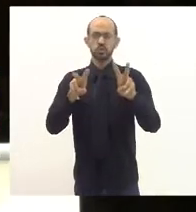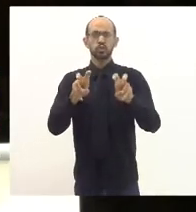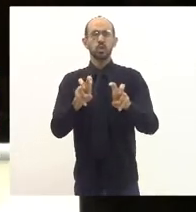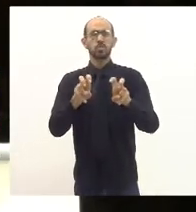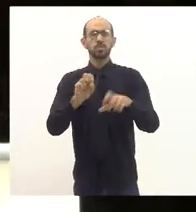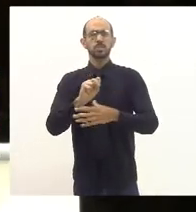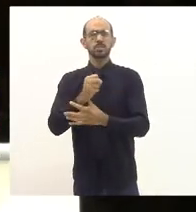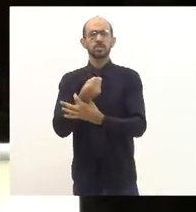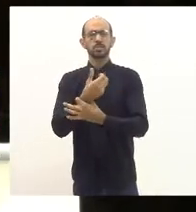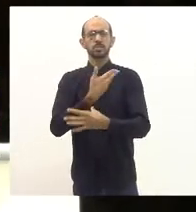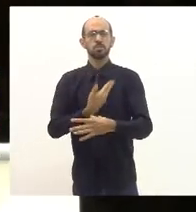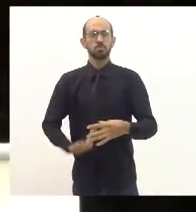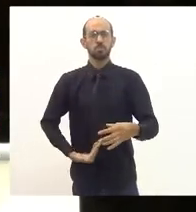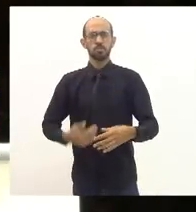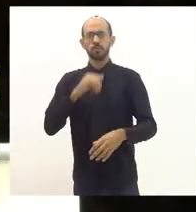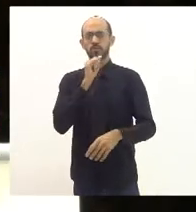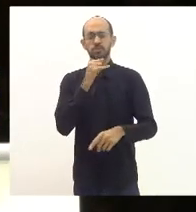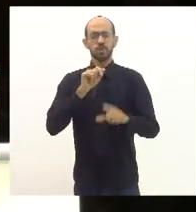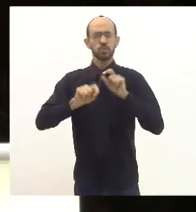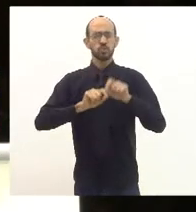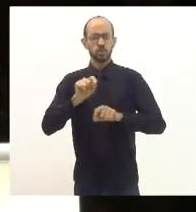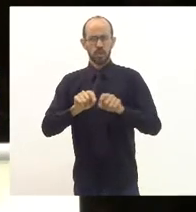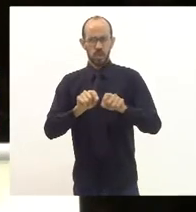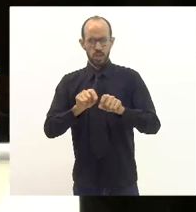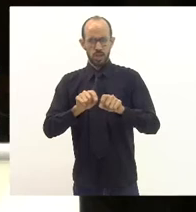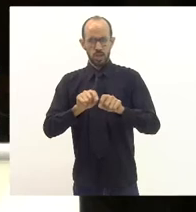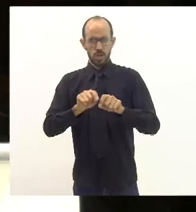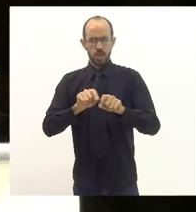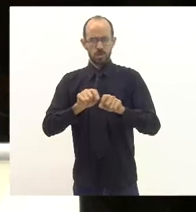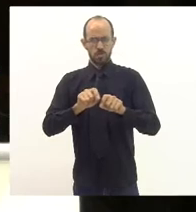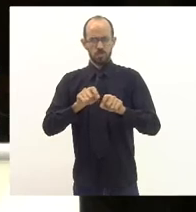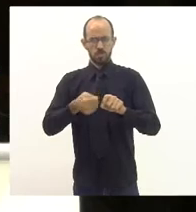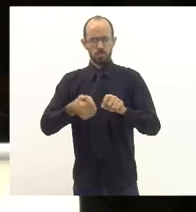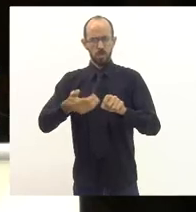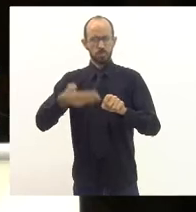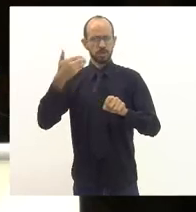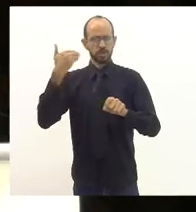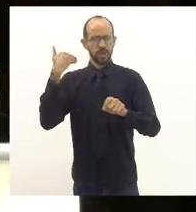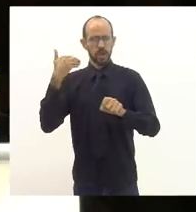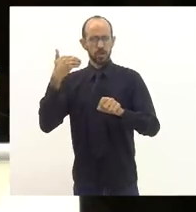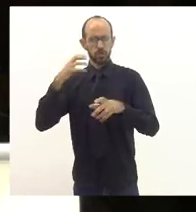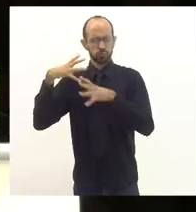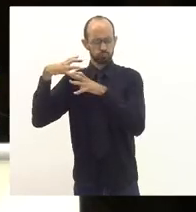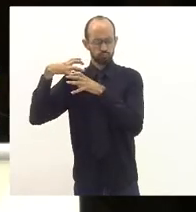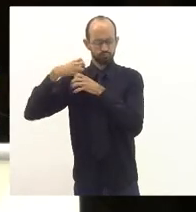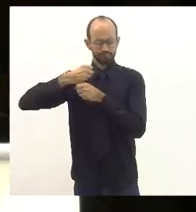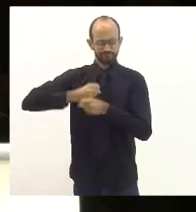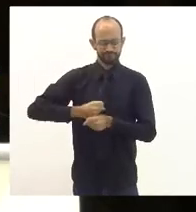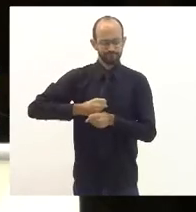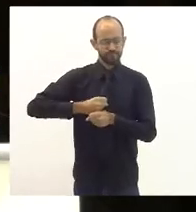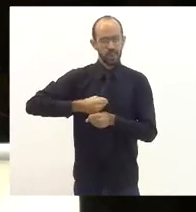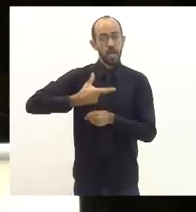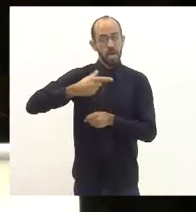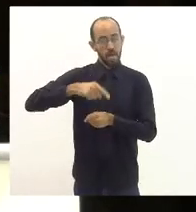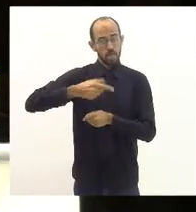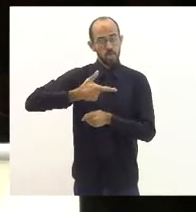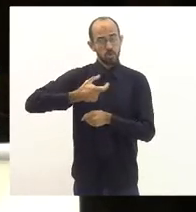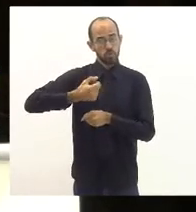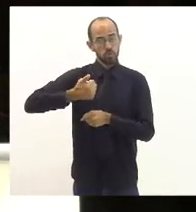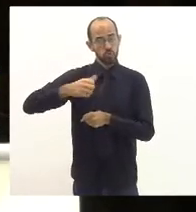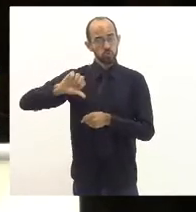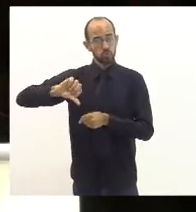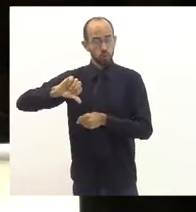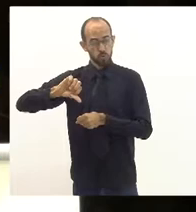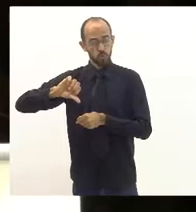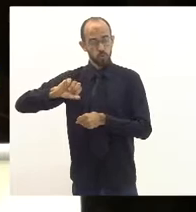segurança pública, infelizmente, o último levantamento de dados que nós tivemos foi em 2018, e isso é extremamente grave.